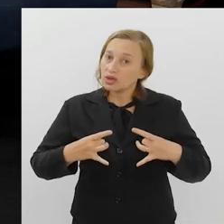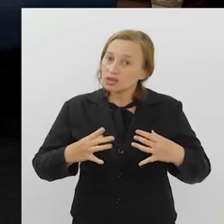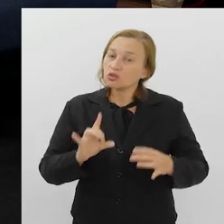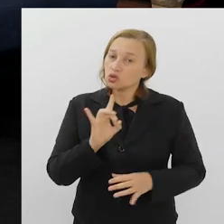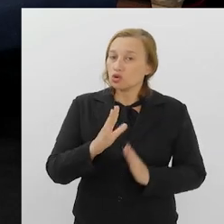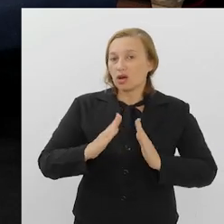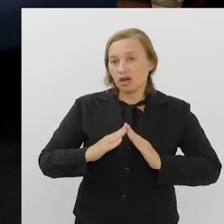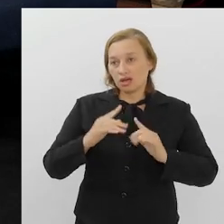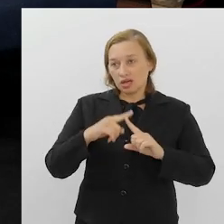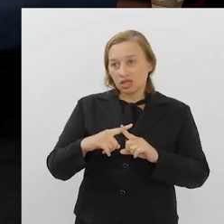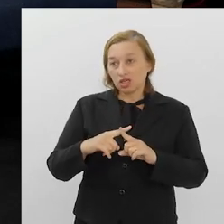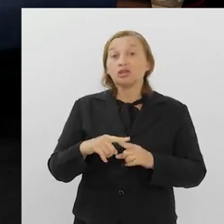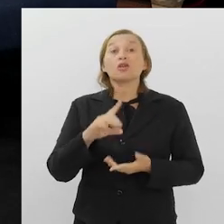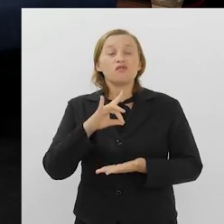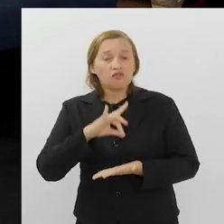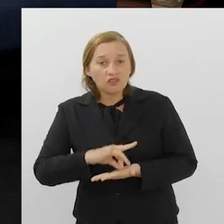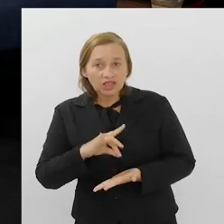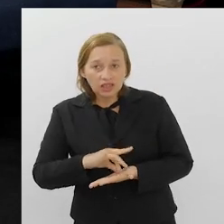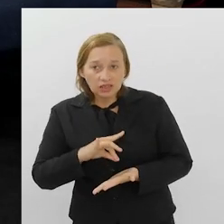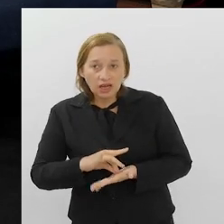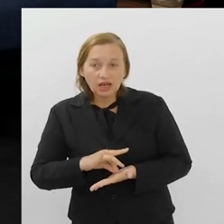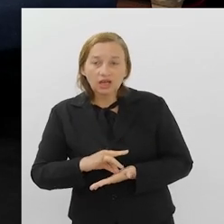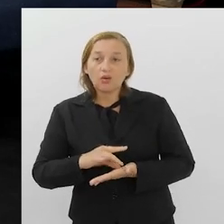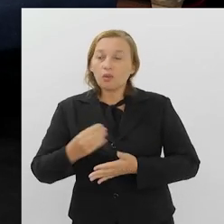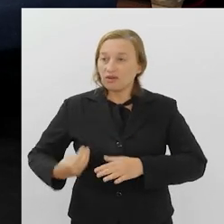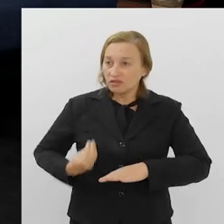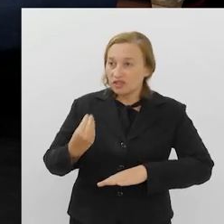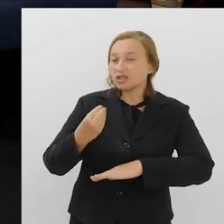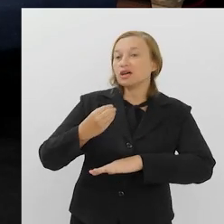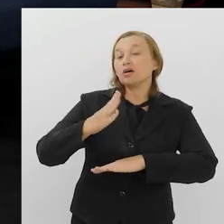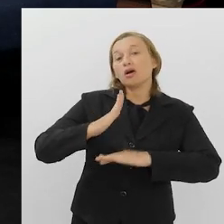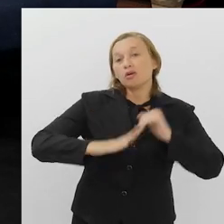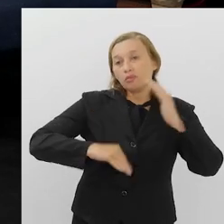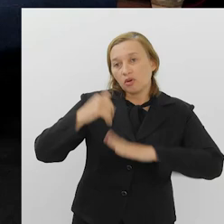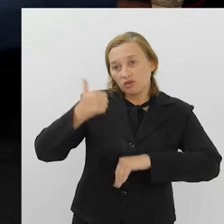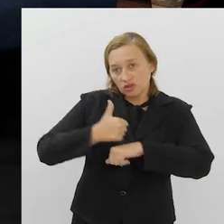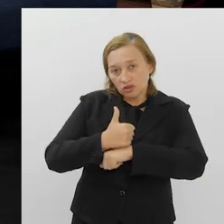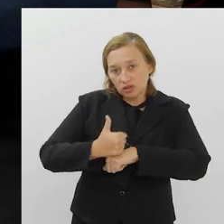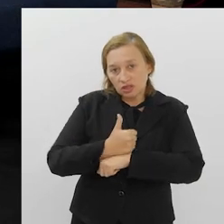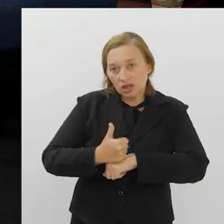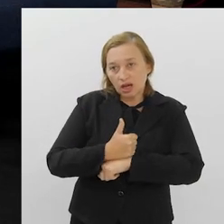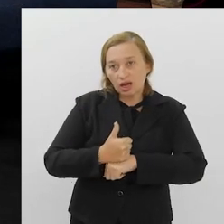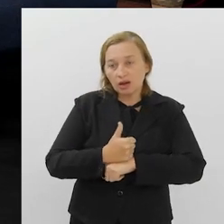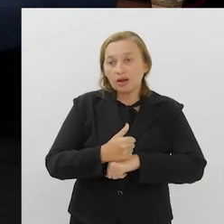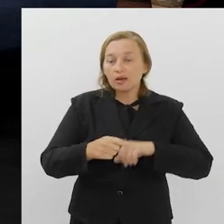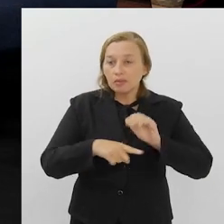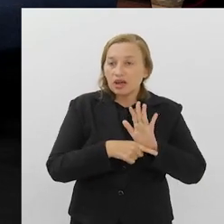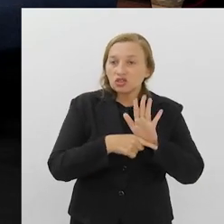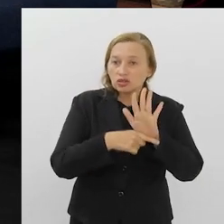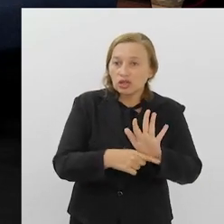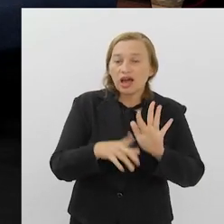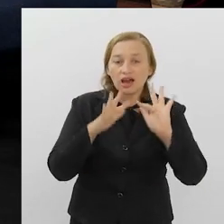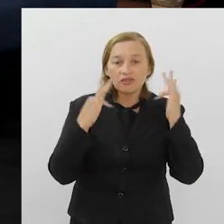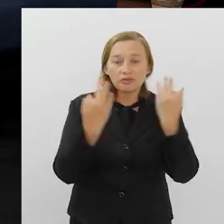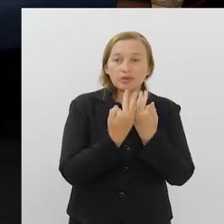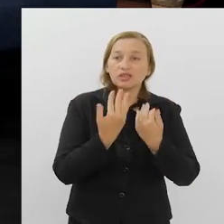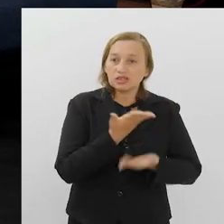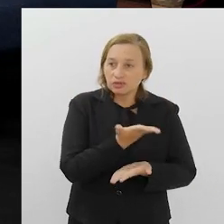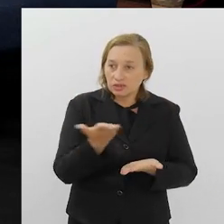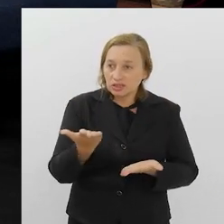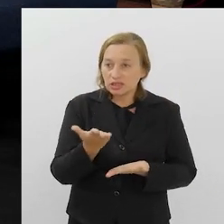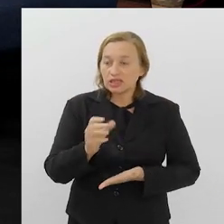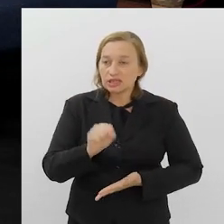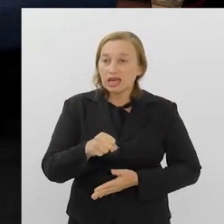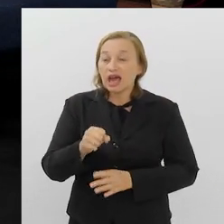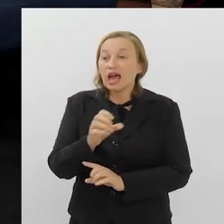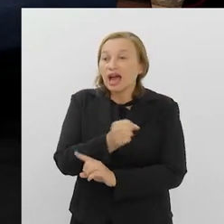doação pura doação então vocês realmente tem que ter uma vida profissional para o sustento de vocês para o nosso sustento e da nossa família